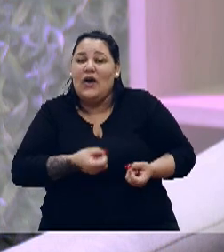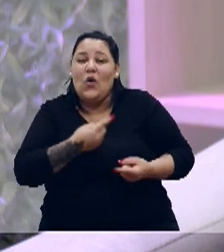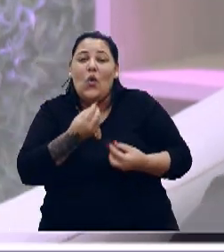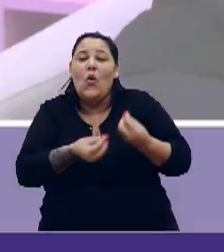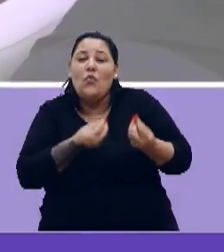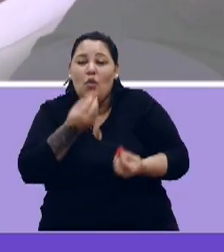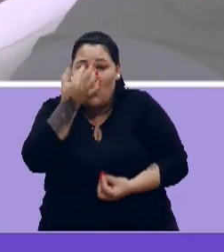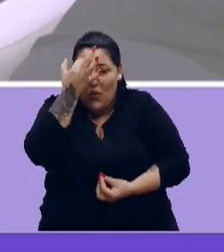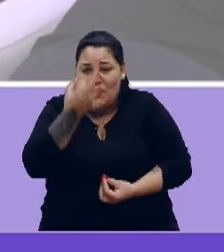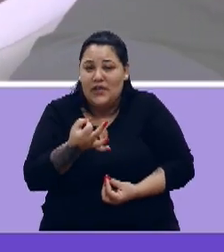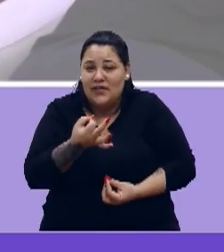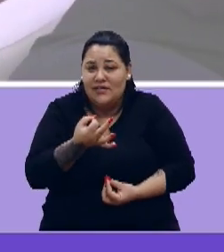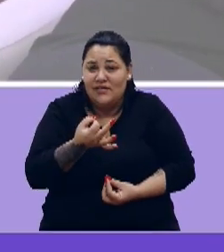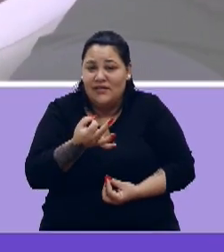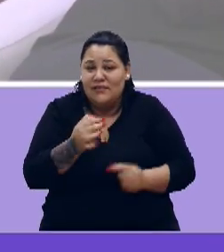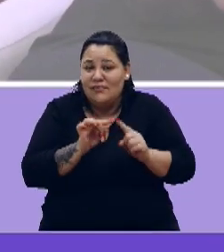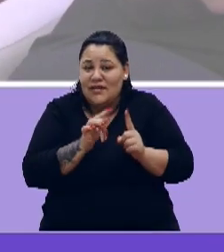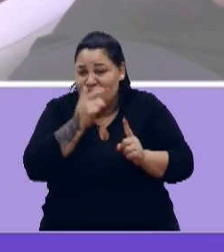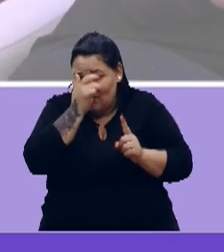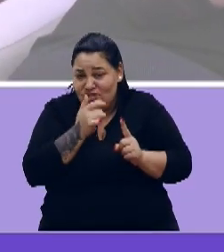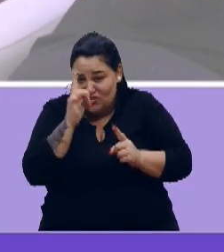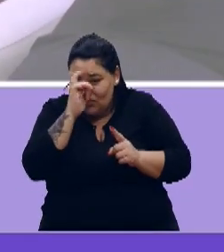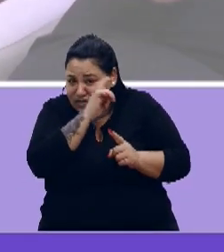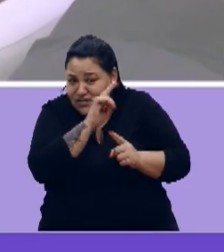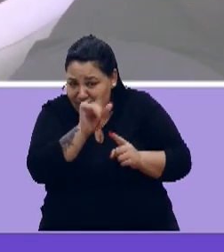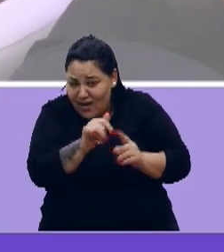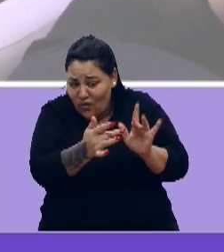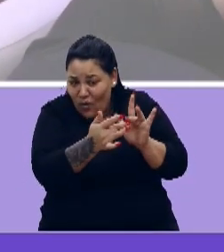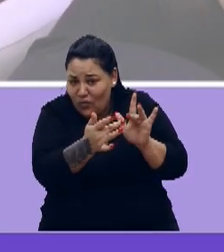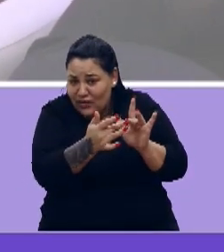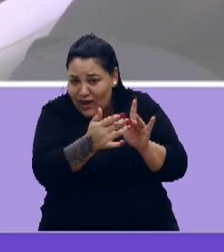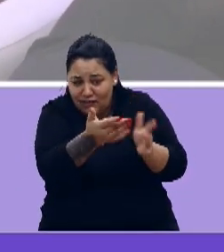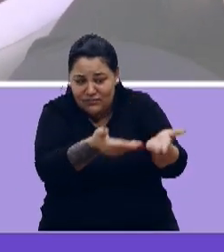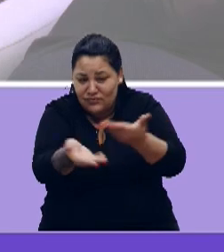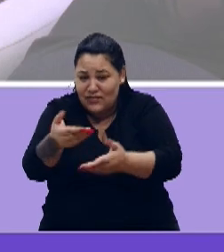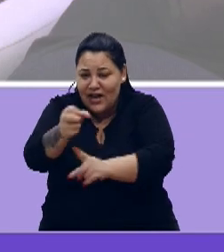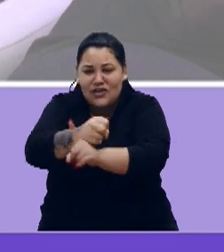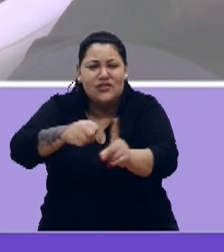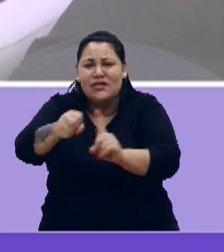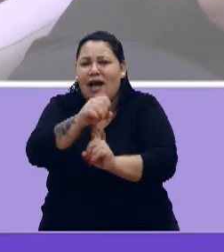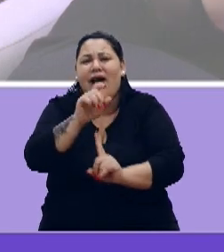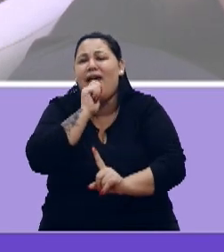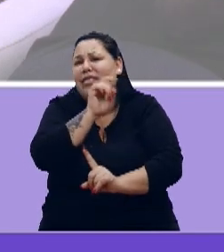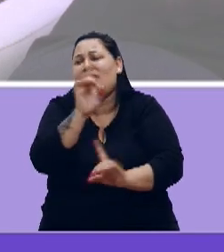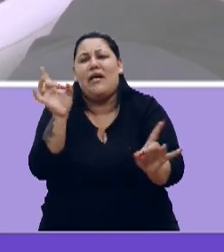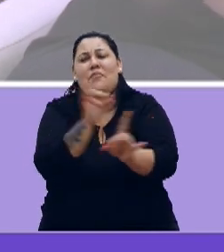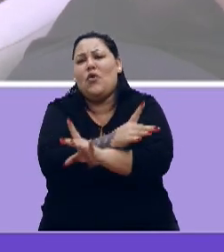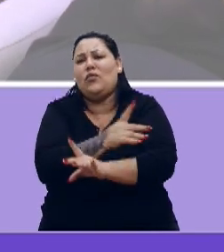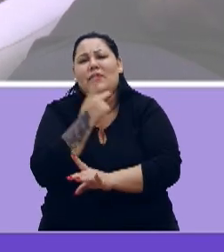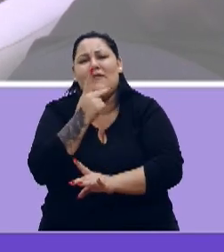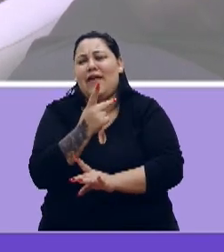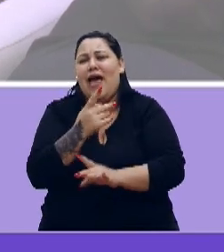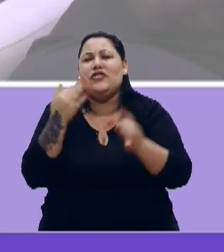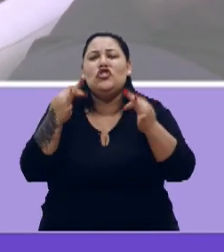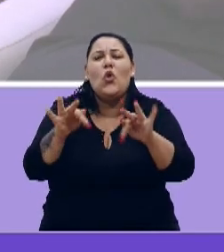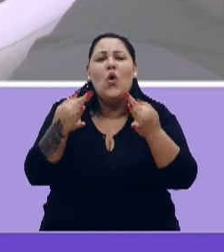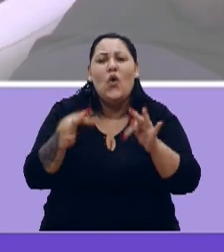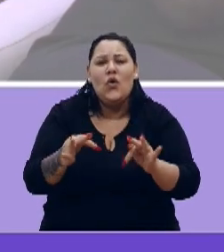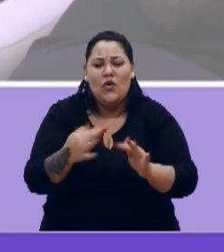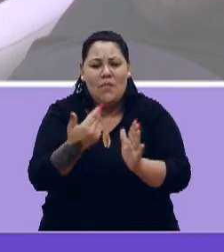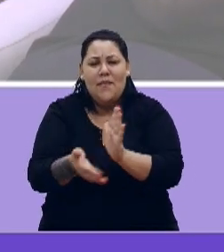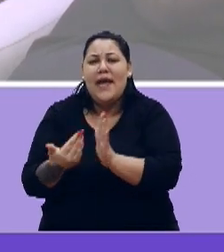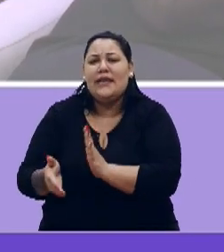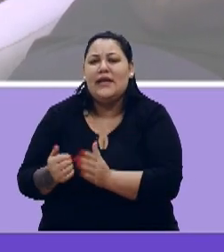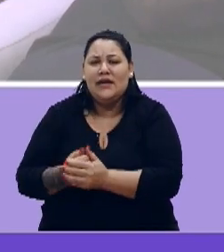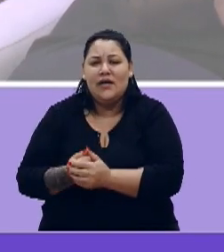vezes para os outros, acho que a parte mais difícil mesmo é a sociedade que não está pronta para falar sobre perda, sobre dores. Muito por